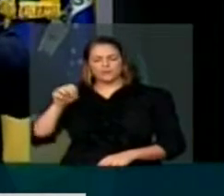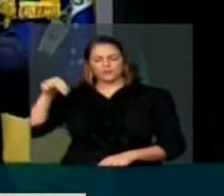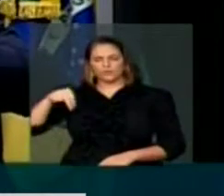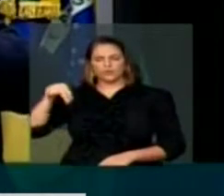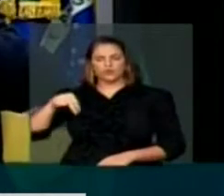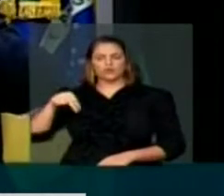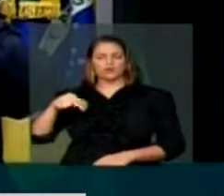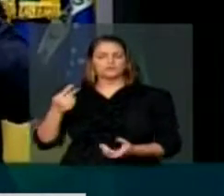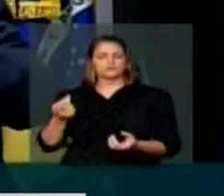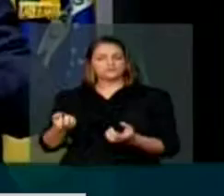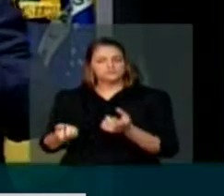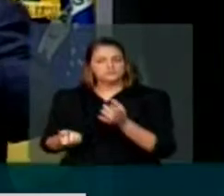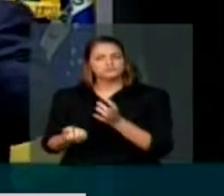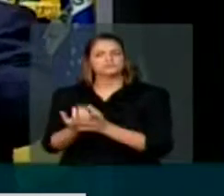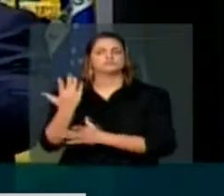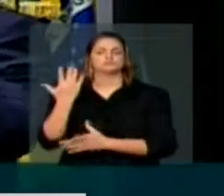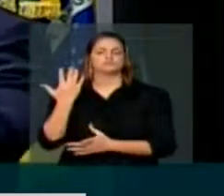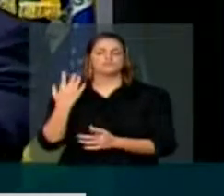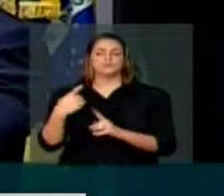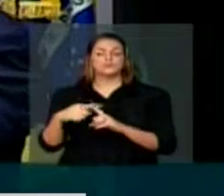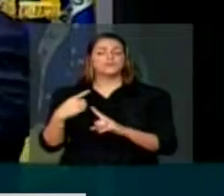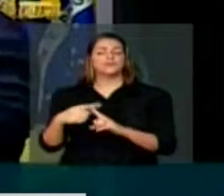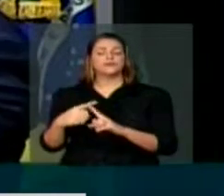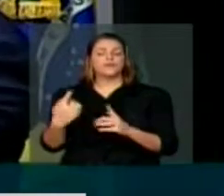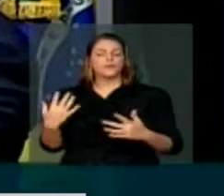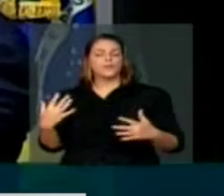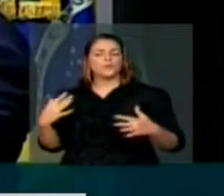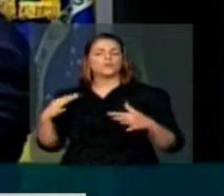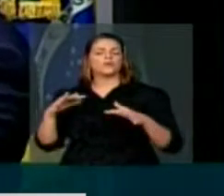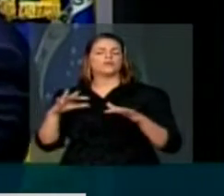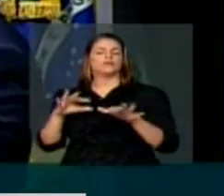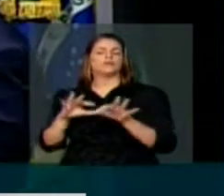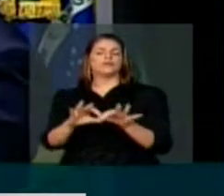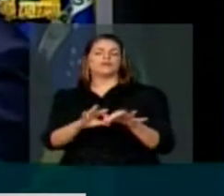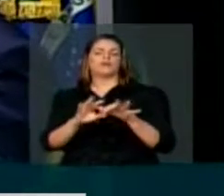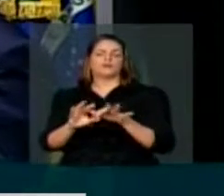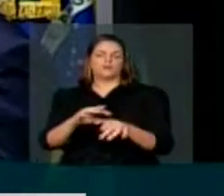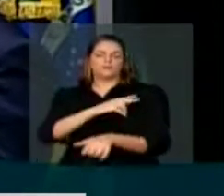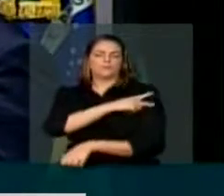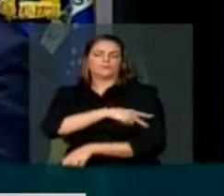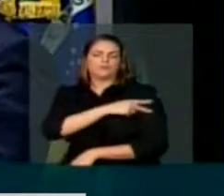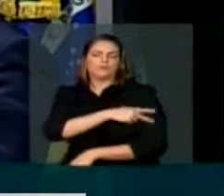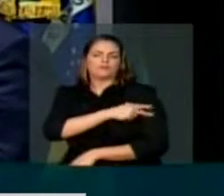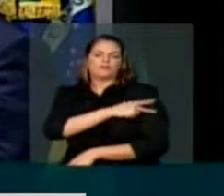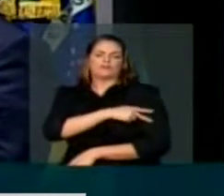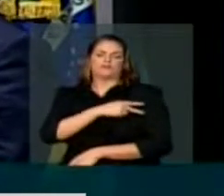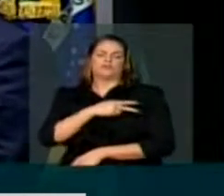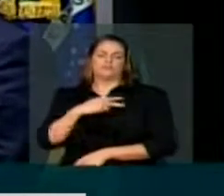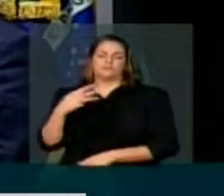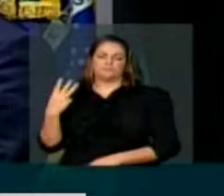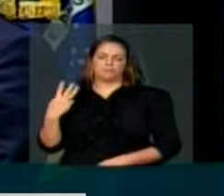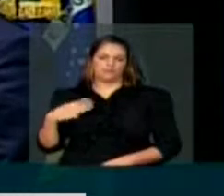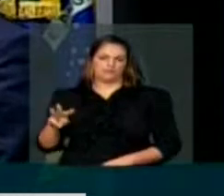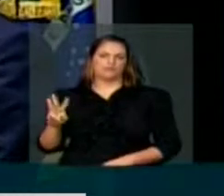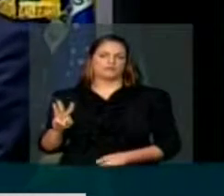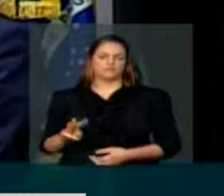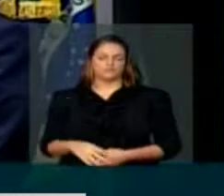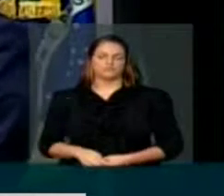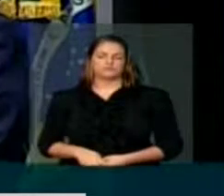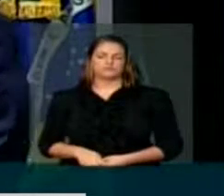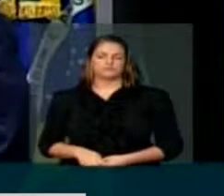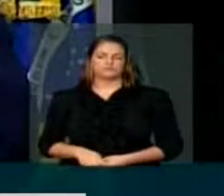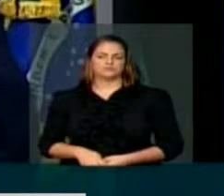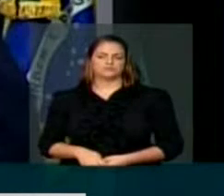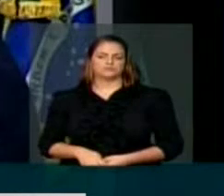para estender o braço para unir com o Rio Parnaíba, Piauí e Maranhão. Tive